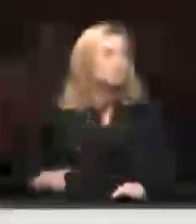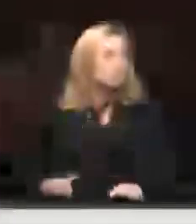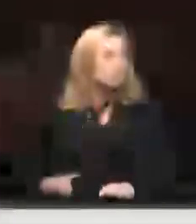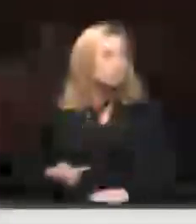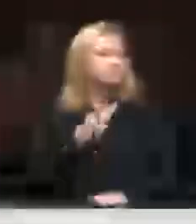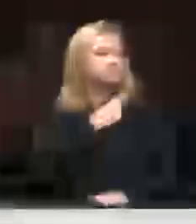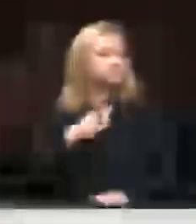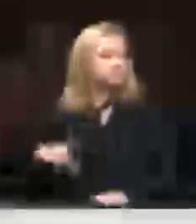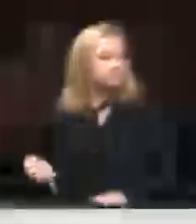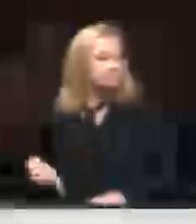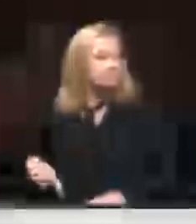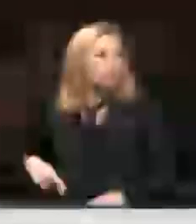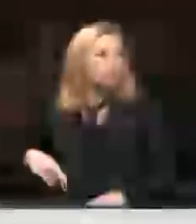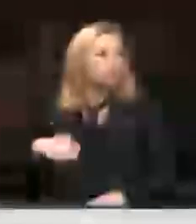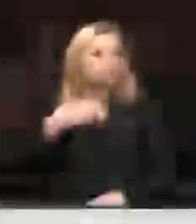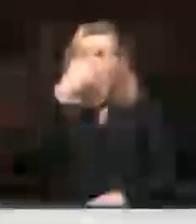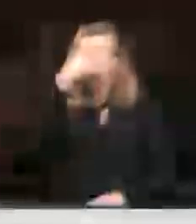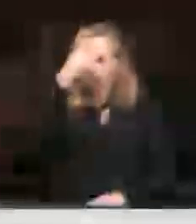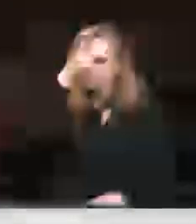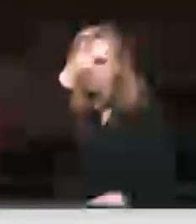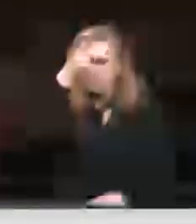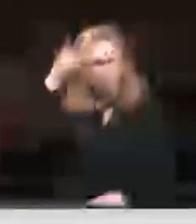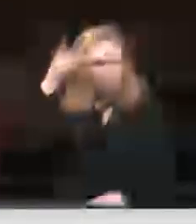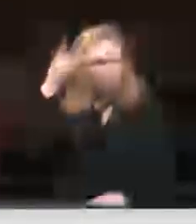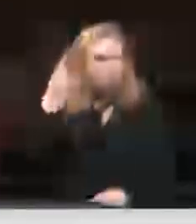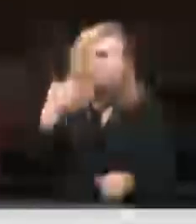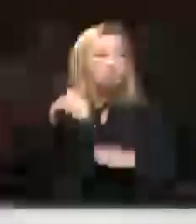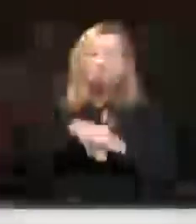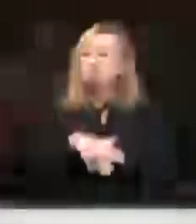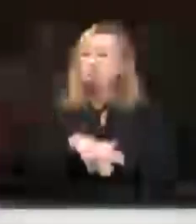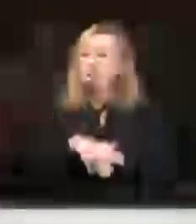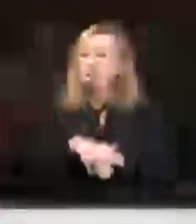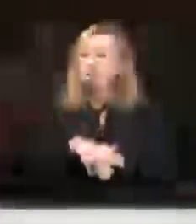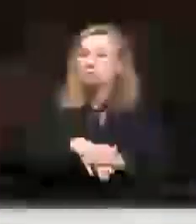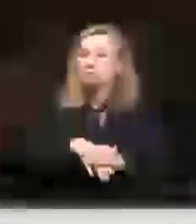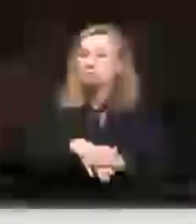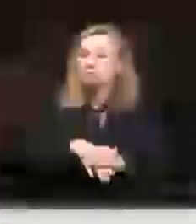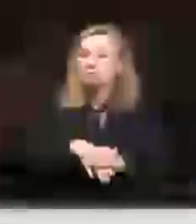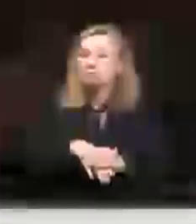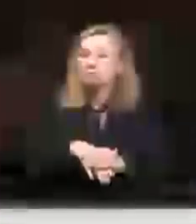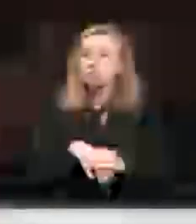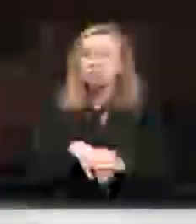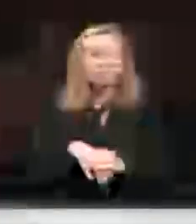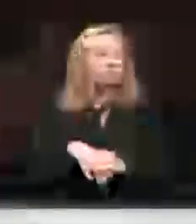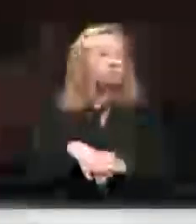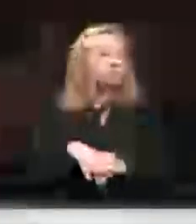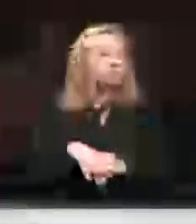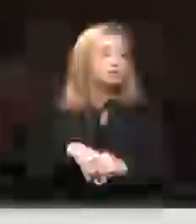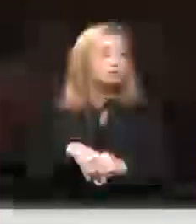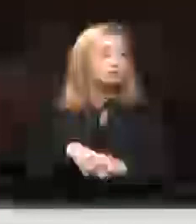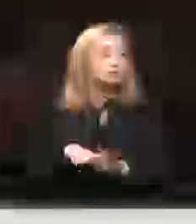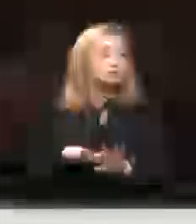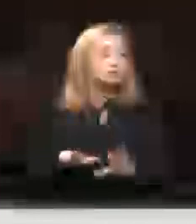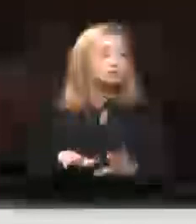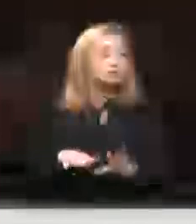República, as pessoas votarem em algo que não conheciam. Confesso a Vossa Excelência que não me